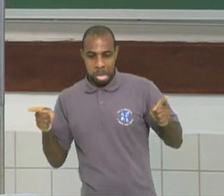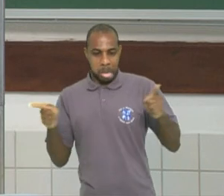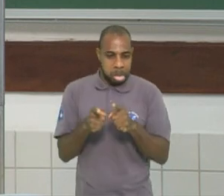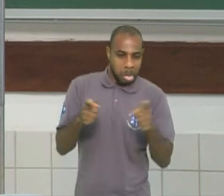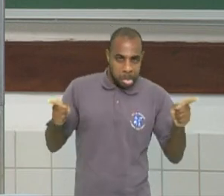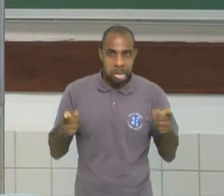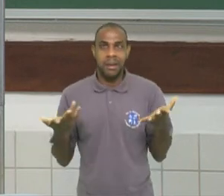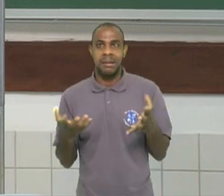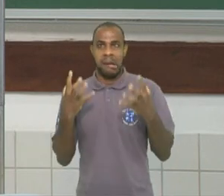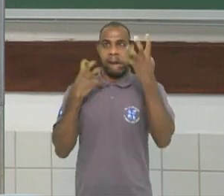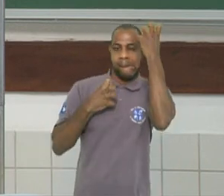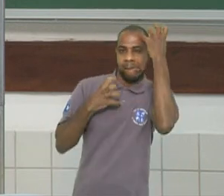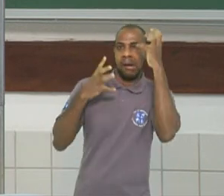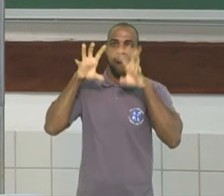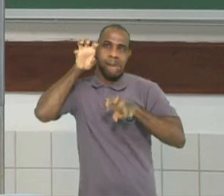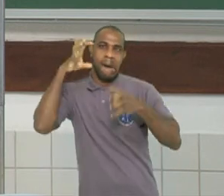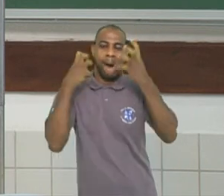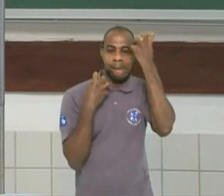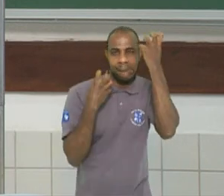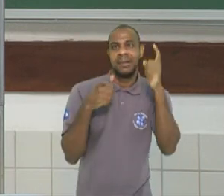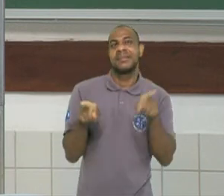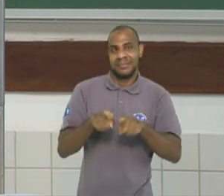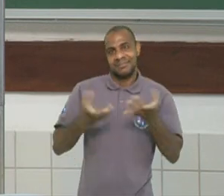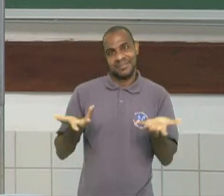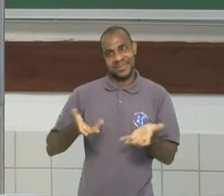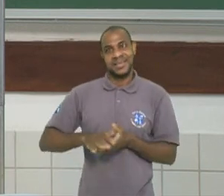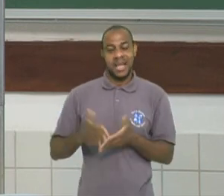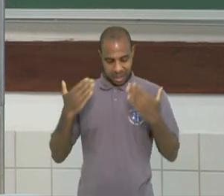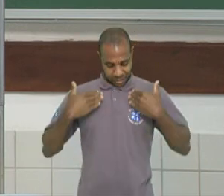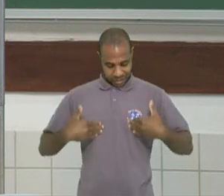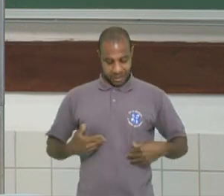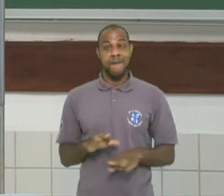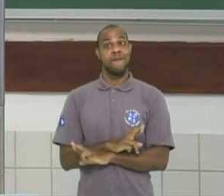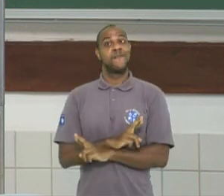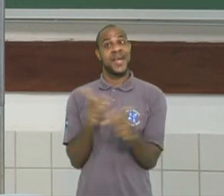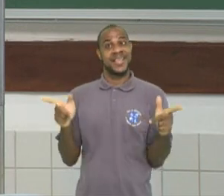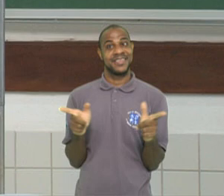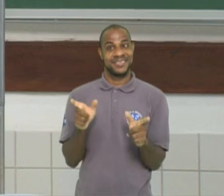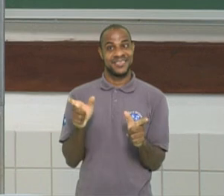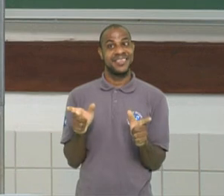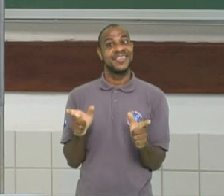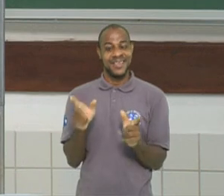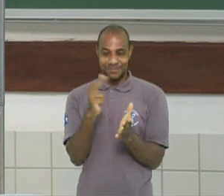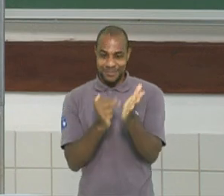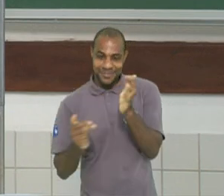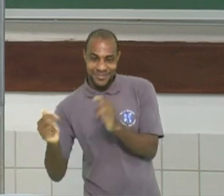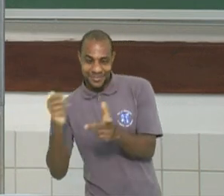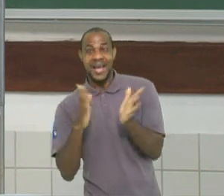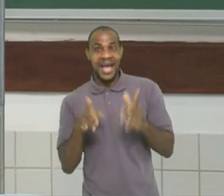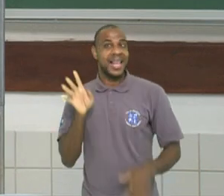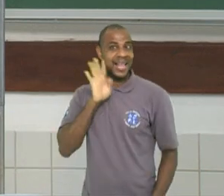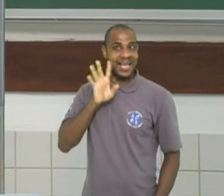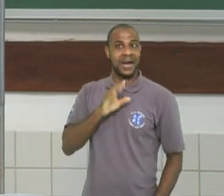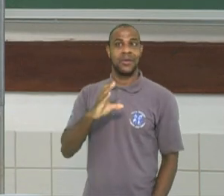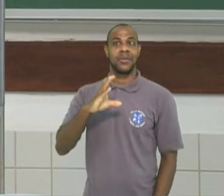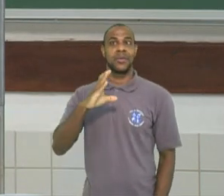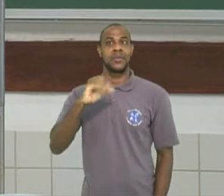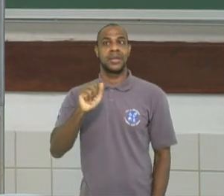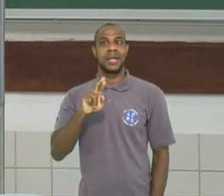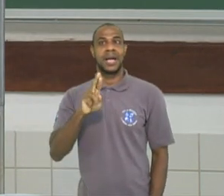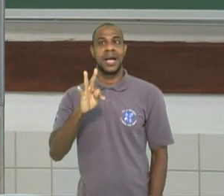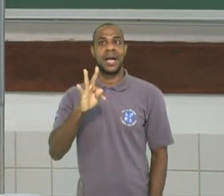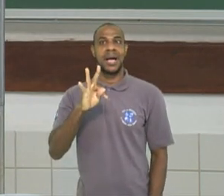os personagens muito mais diferentes do do que o corpo humano é realmente é né é super legal do cartoon outra